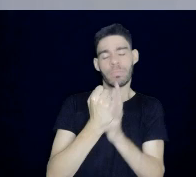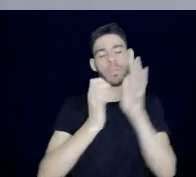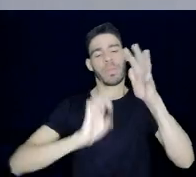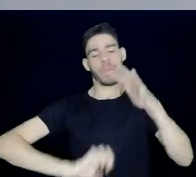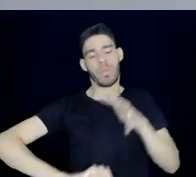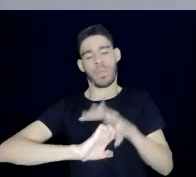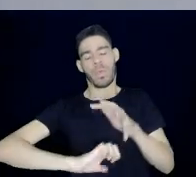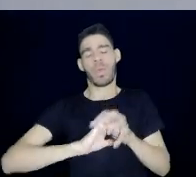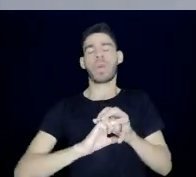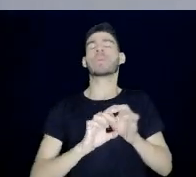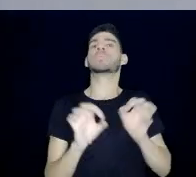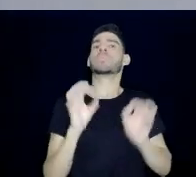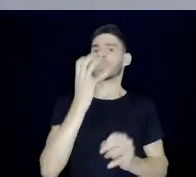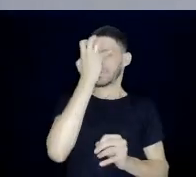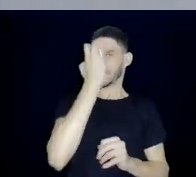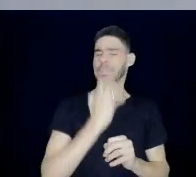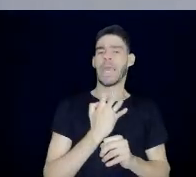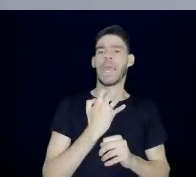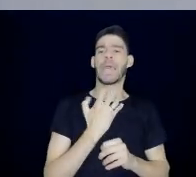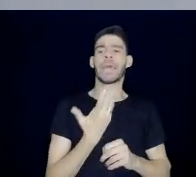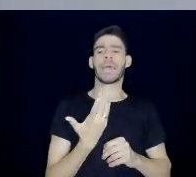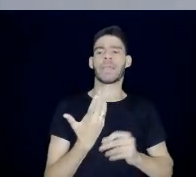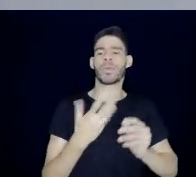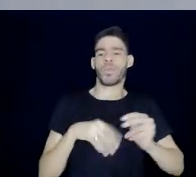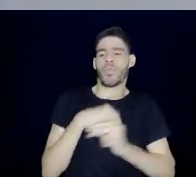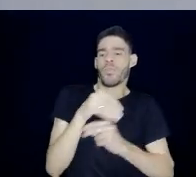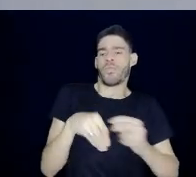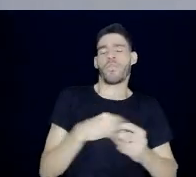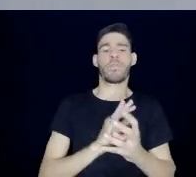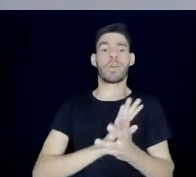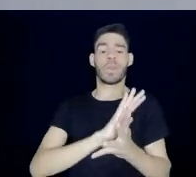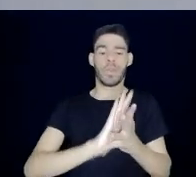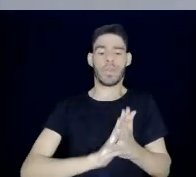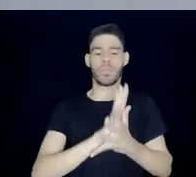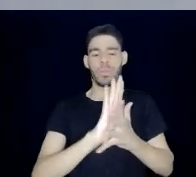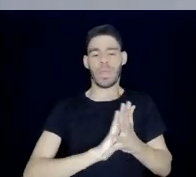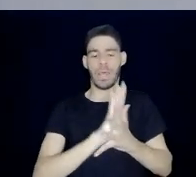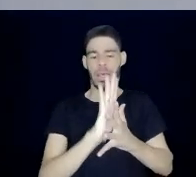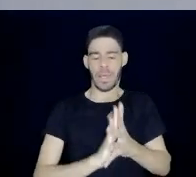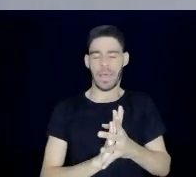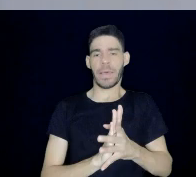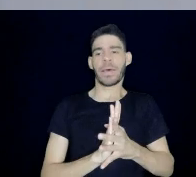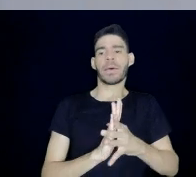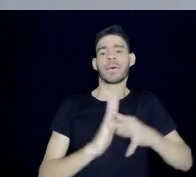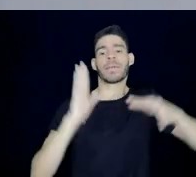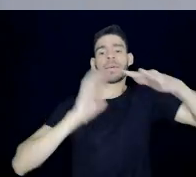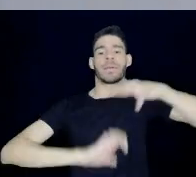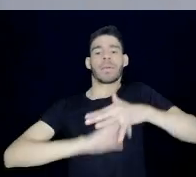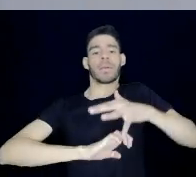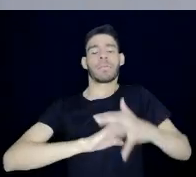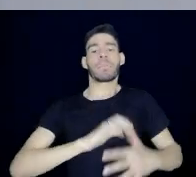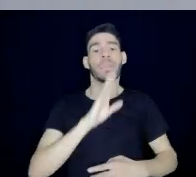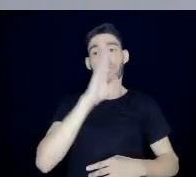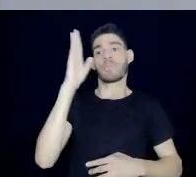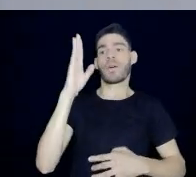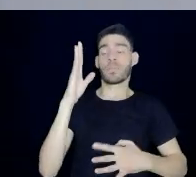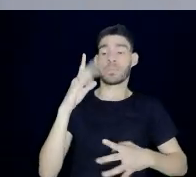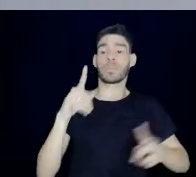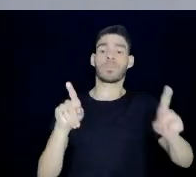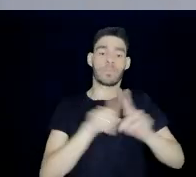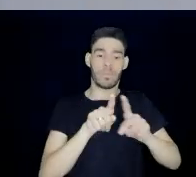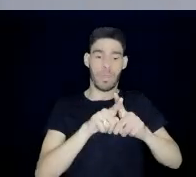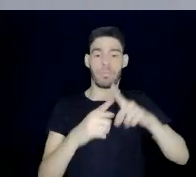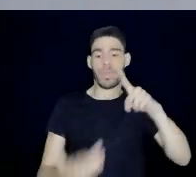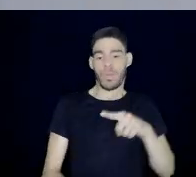de empresas limpas, não é? Que não tivessem envolvimento, que não fossem empresas de fachada, mas também o compromisso